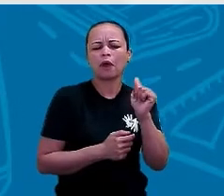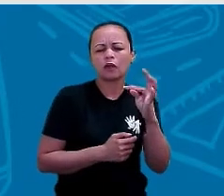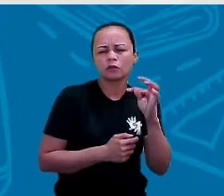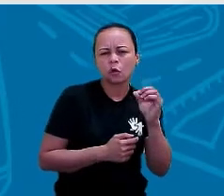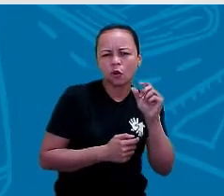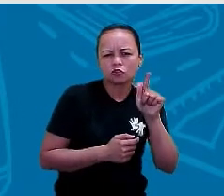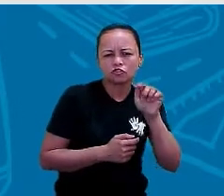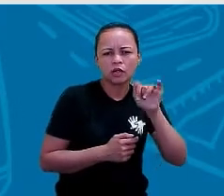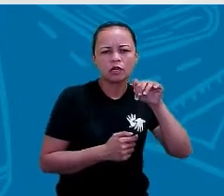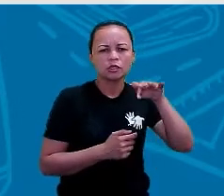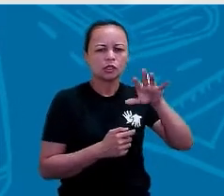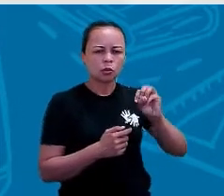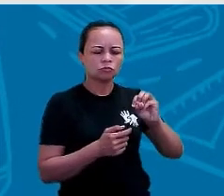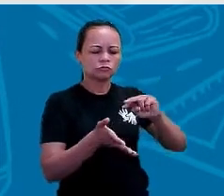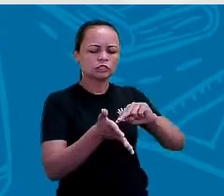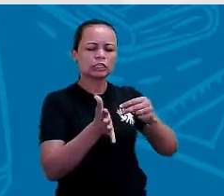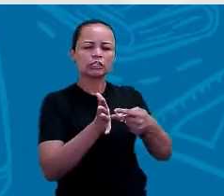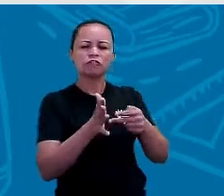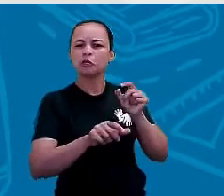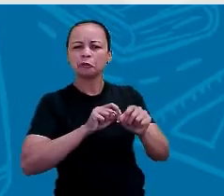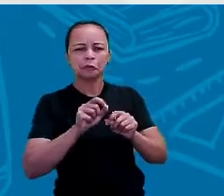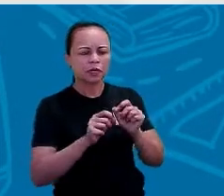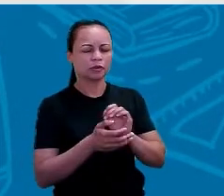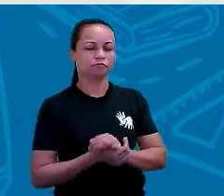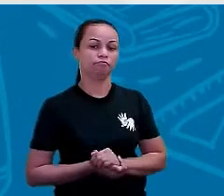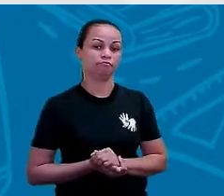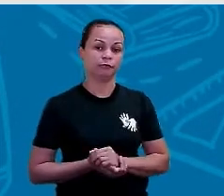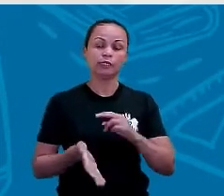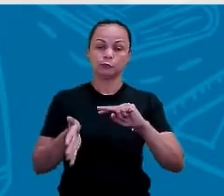patogênico? Significa aquele micro-organismo que vai